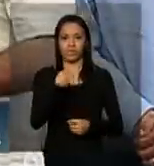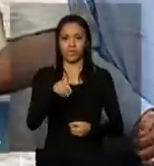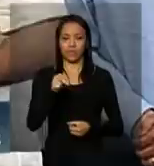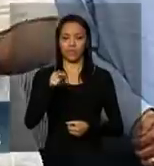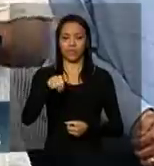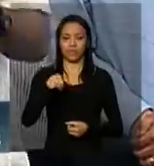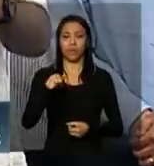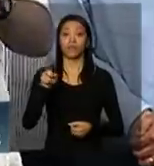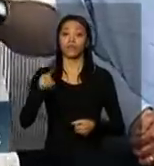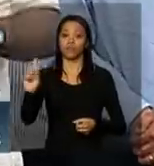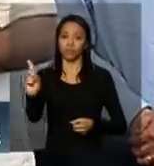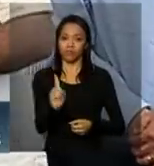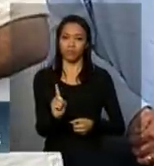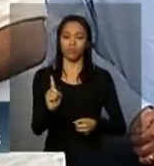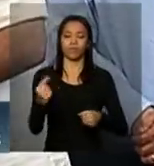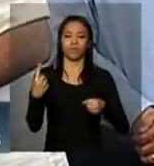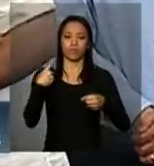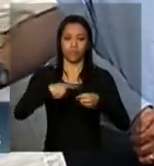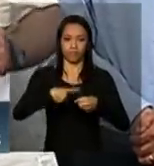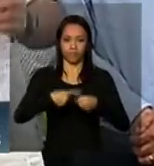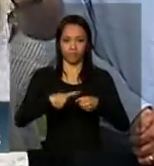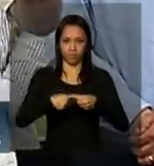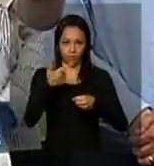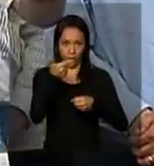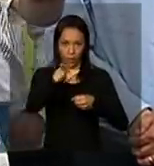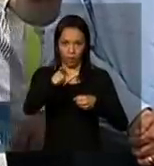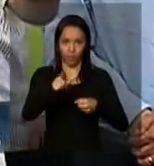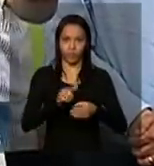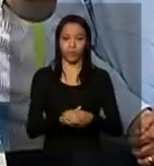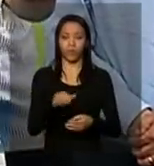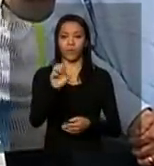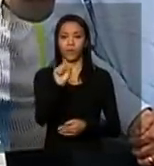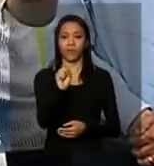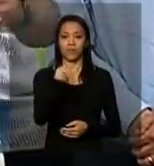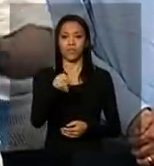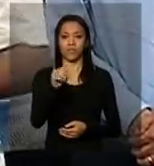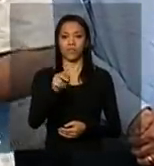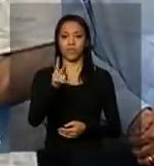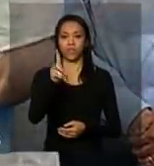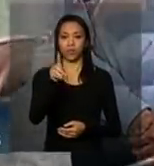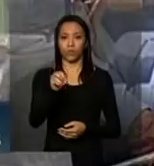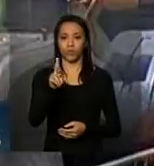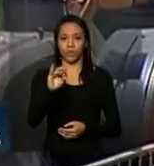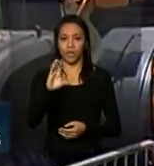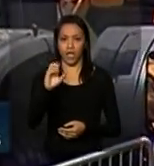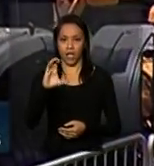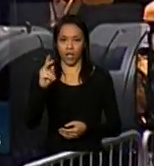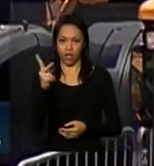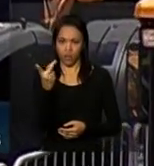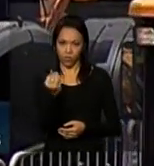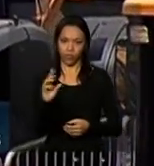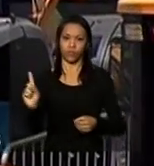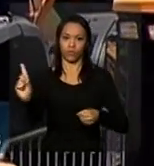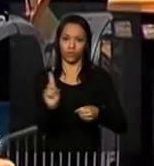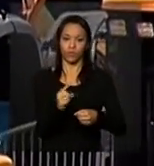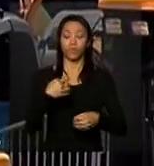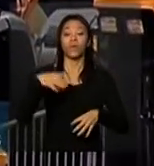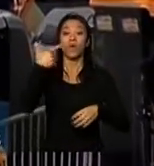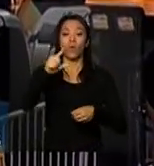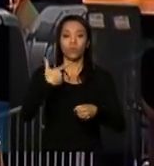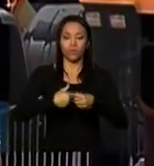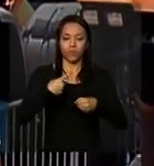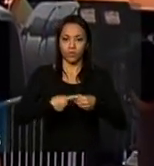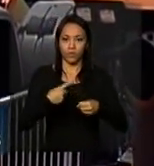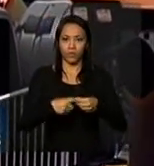doç joea de ass Santana do Riacho andé Ferreira Torres Santo